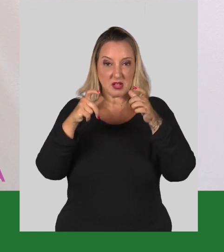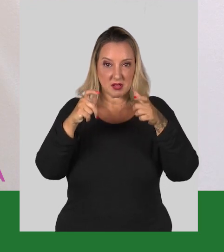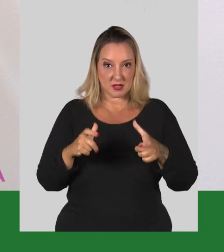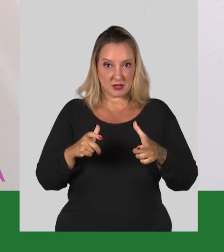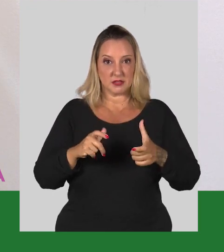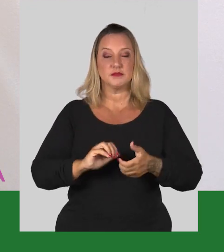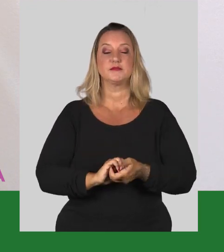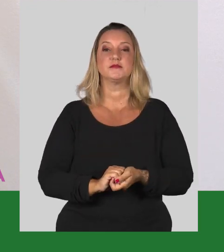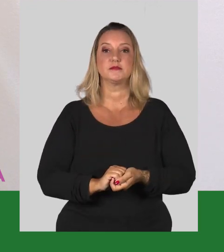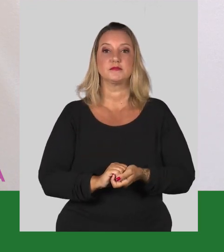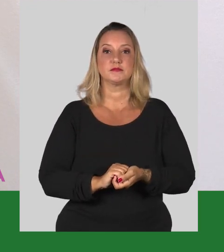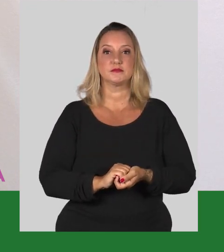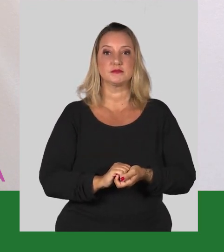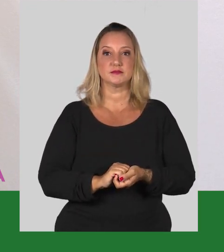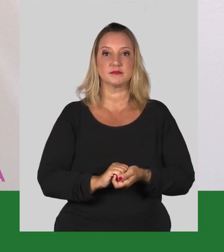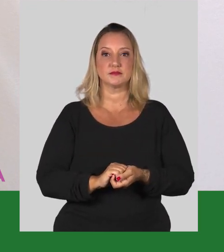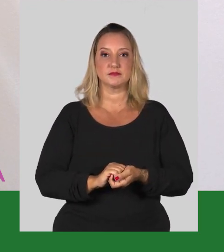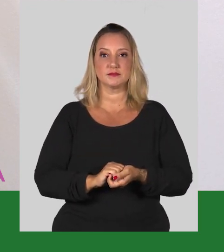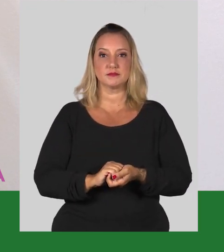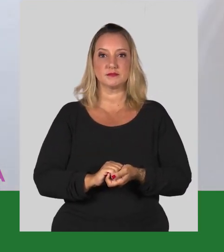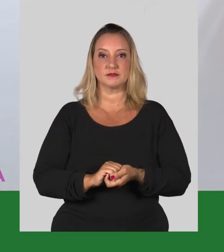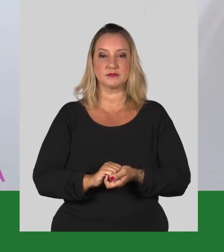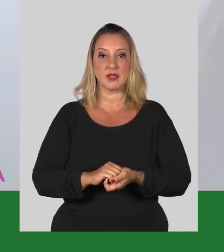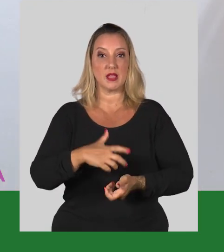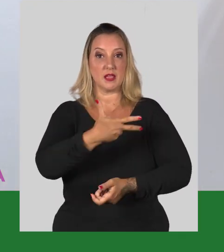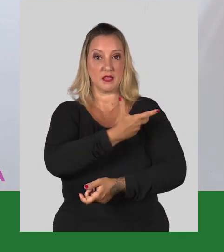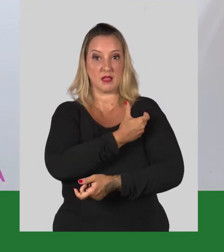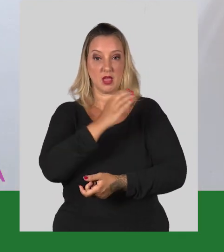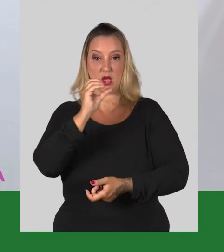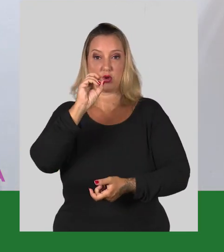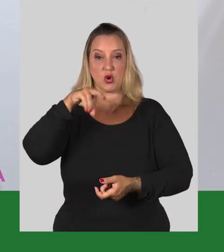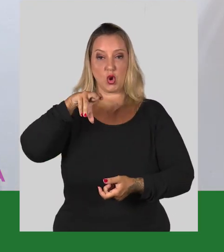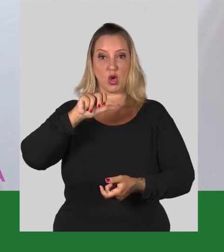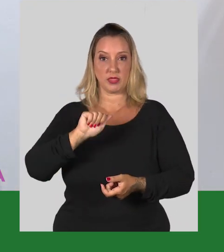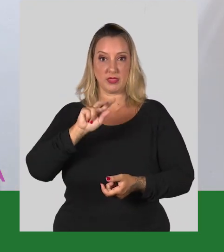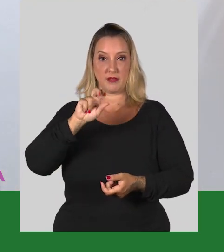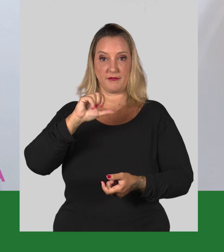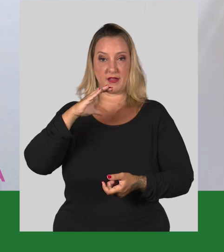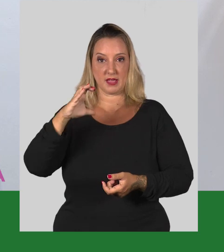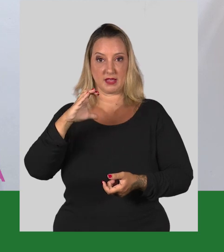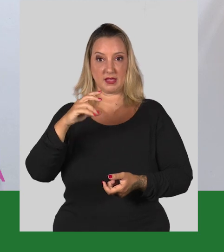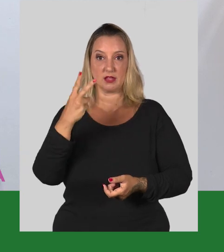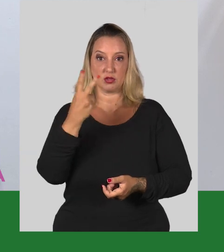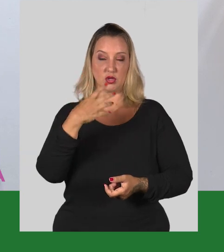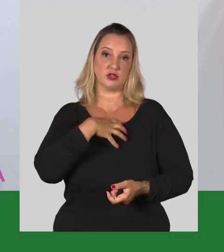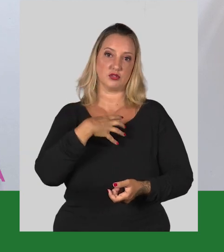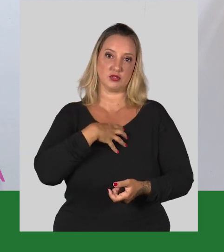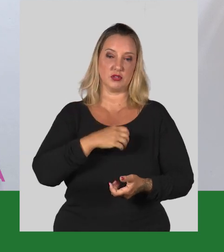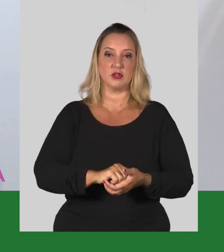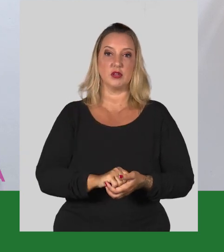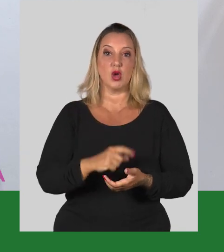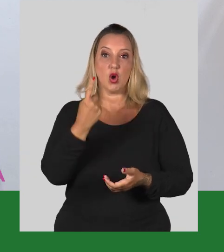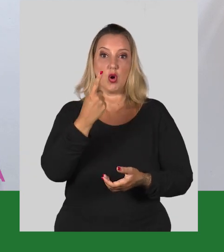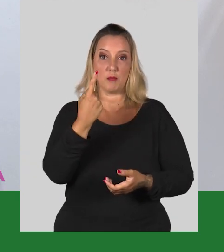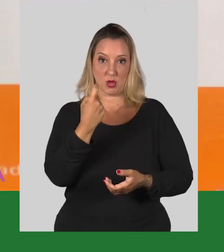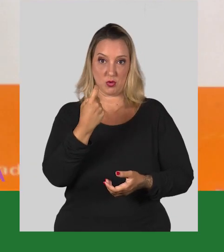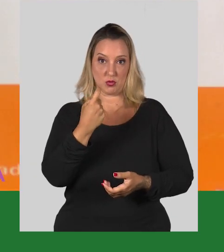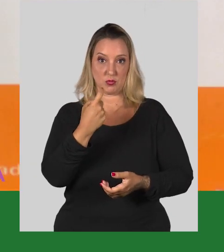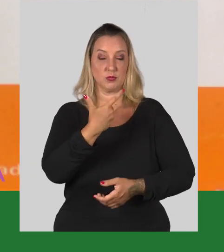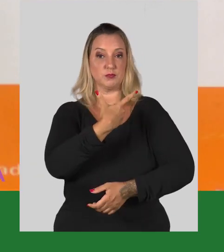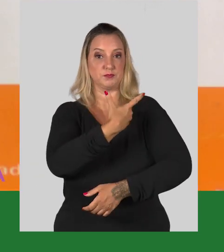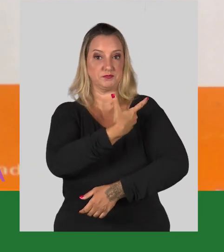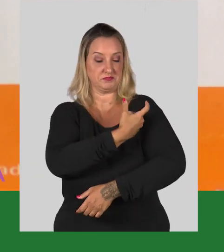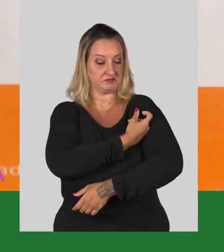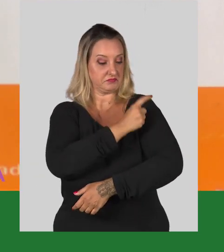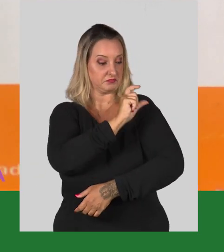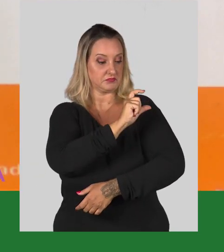em local adequado. A vacina Coronavac vem em duas apresentações: a monodose, onde